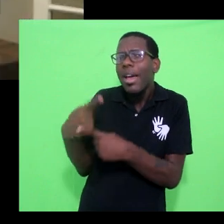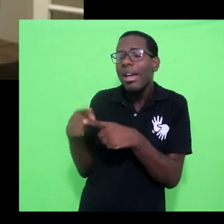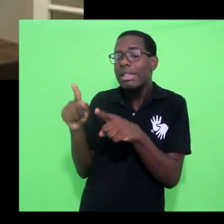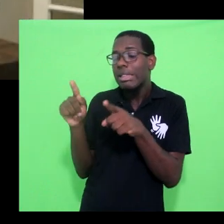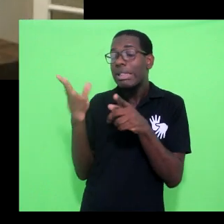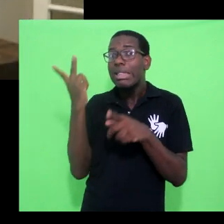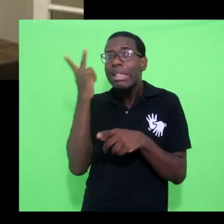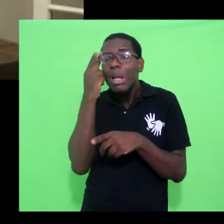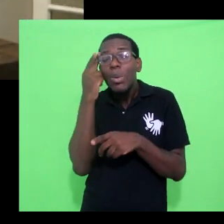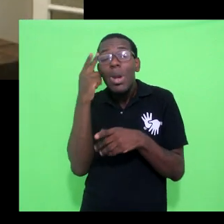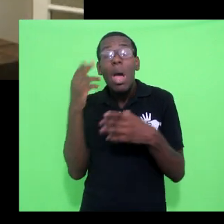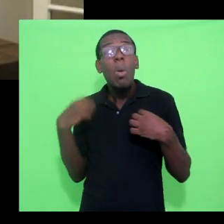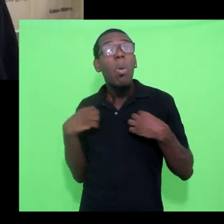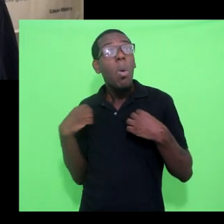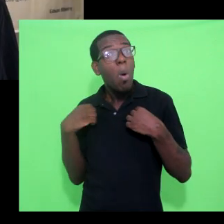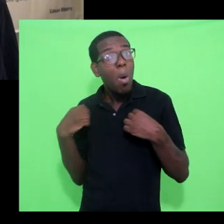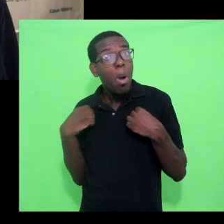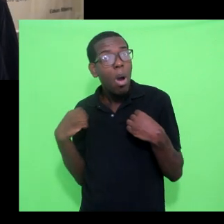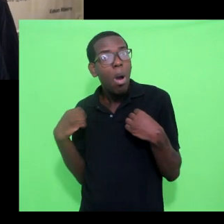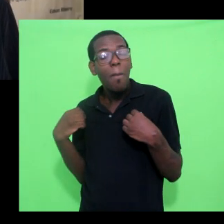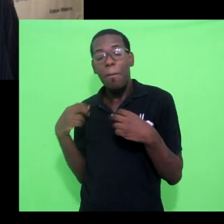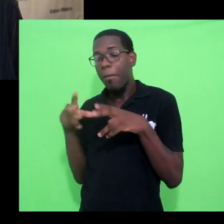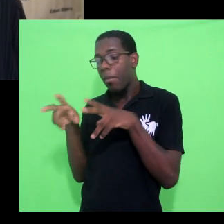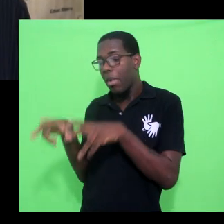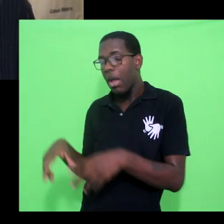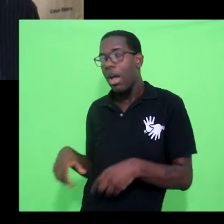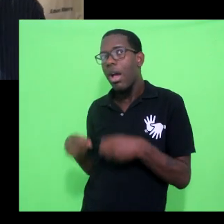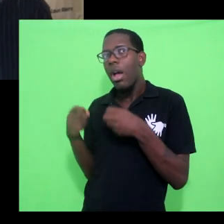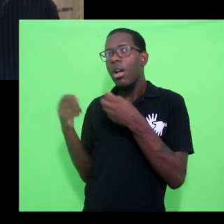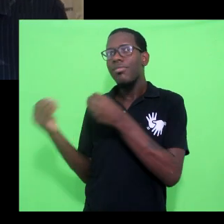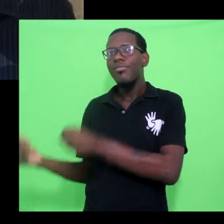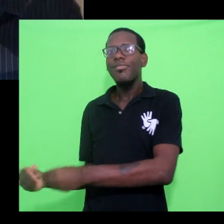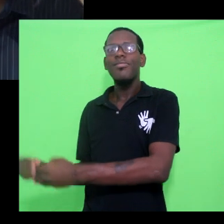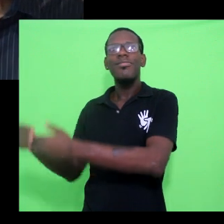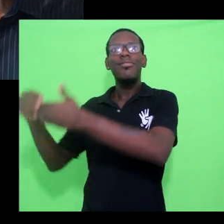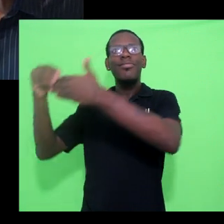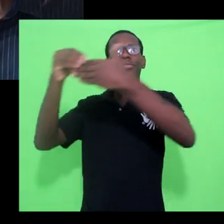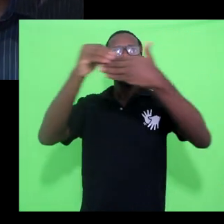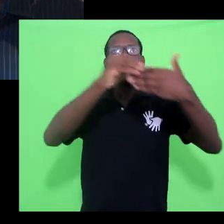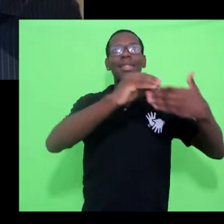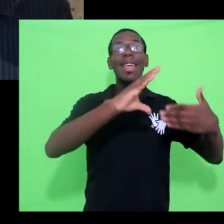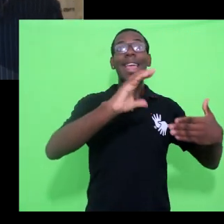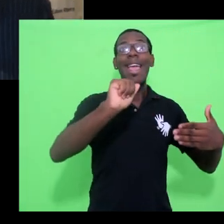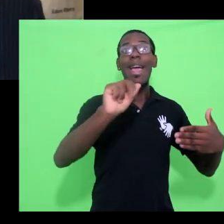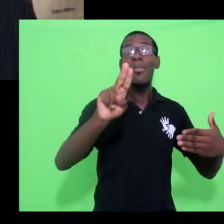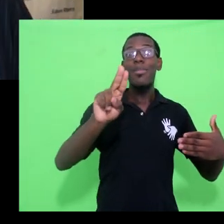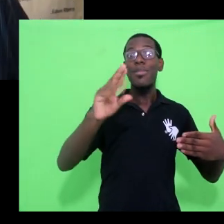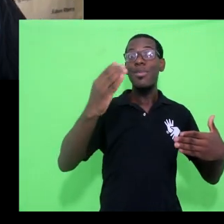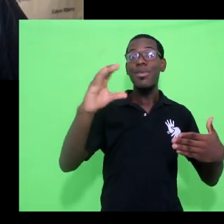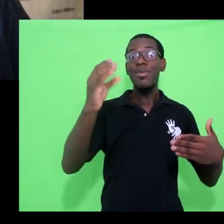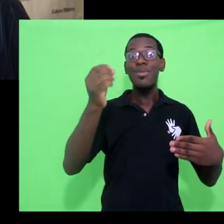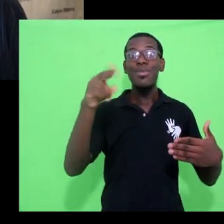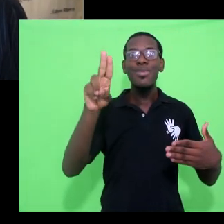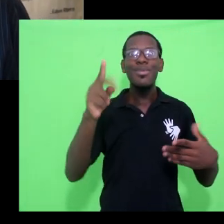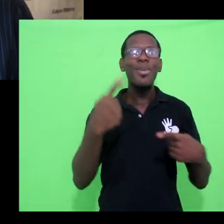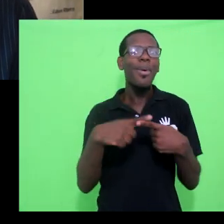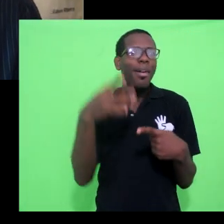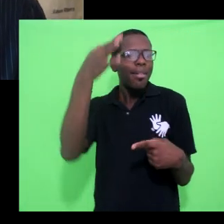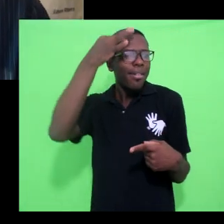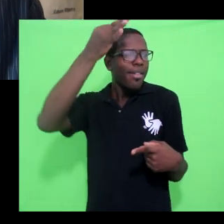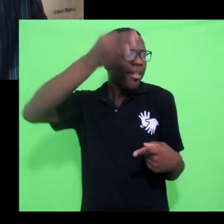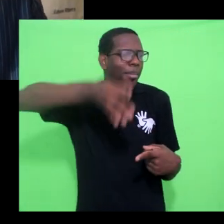natural, com roupinha. E eles pegaram aquilo, cara, trouxeram para Cabuçu, para casa de um outro associado, não sabiam o que fazer com